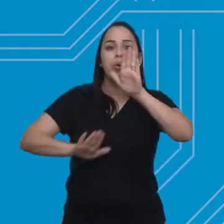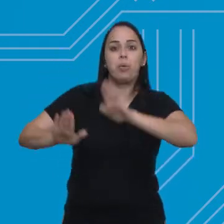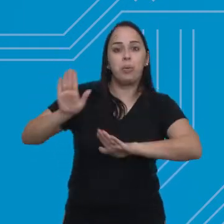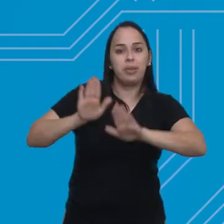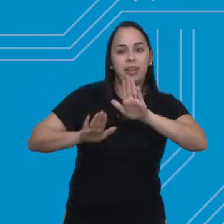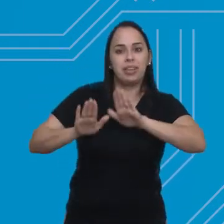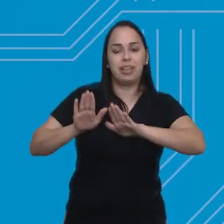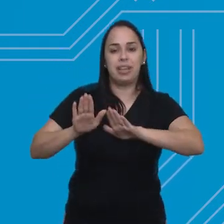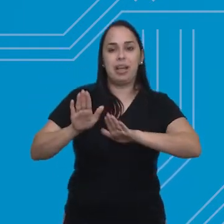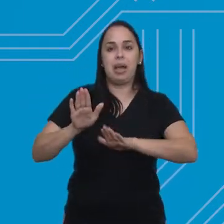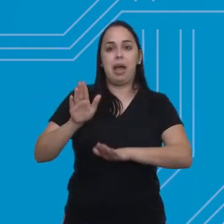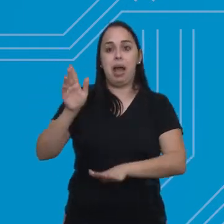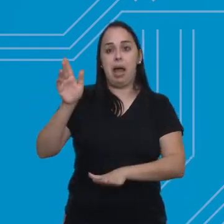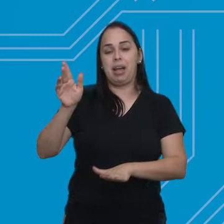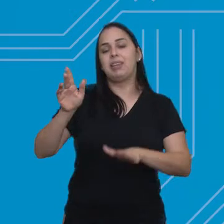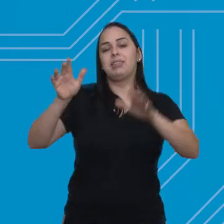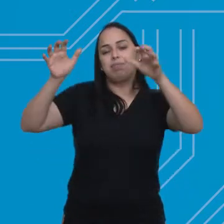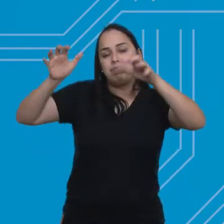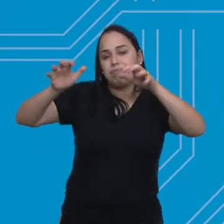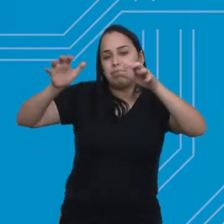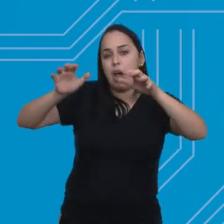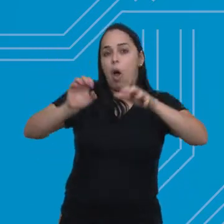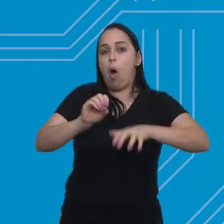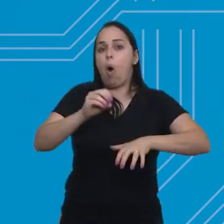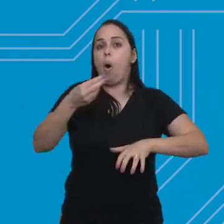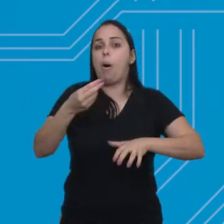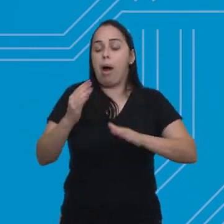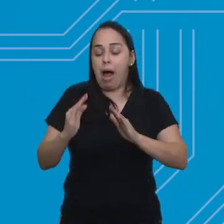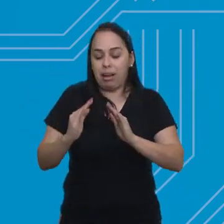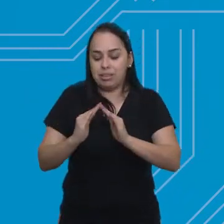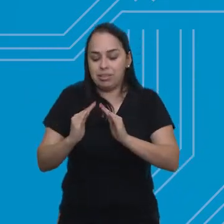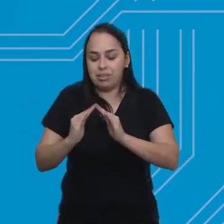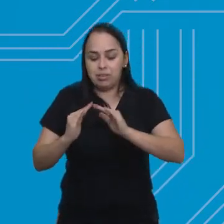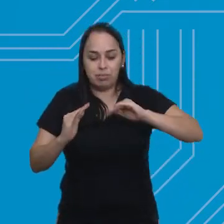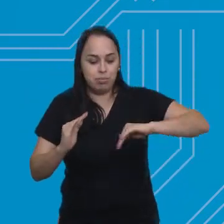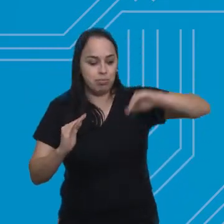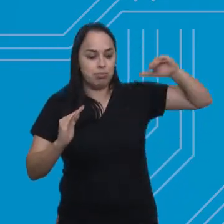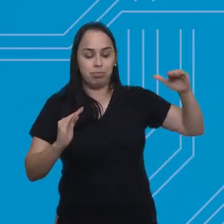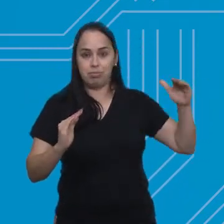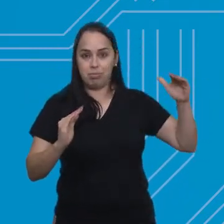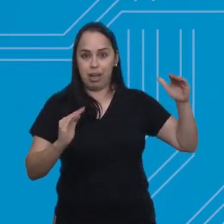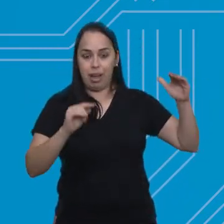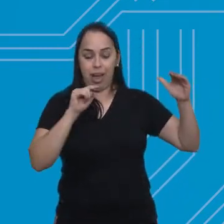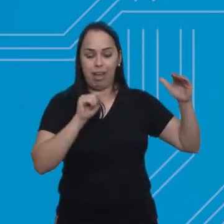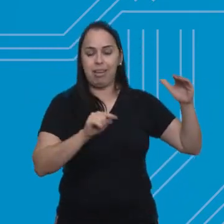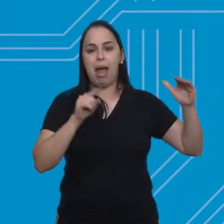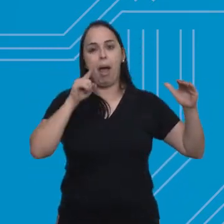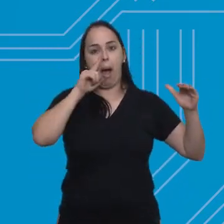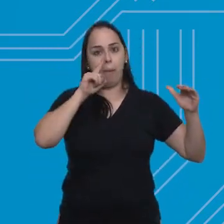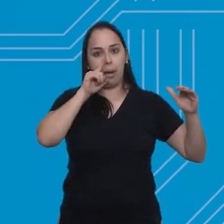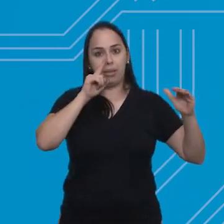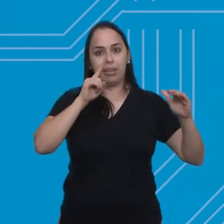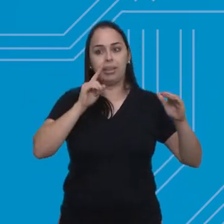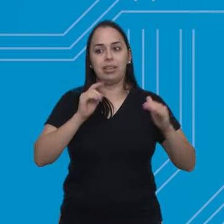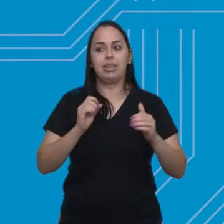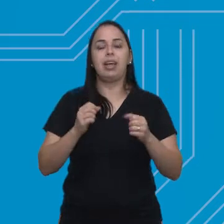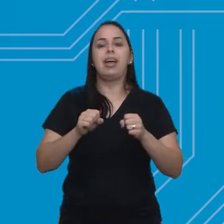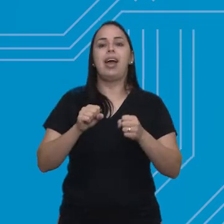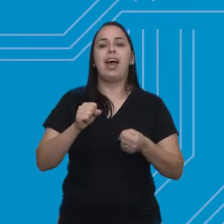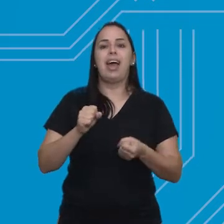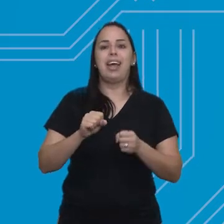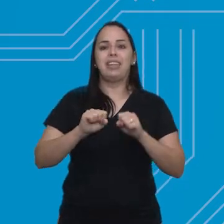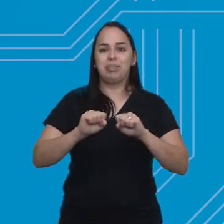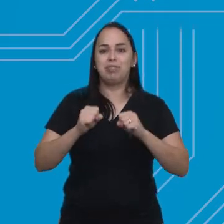exige cautela, seja para quem está enfrentando uma tempestade ou então para aqueles que moram em áreas de risco. A Defesa Civil